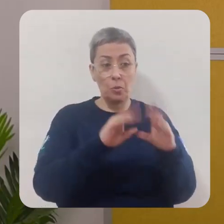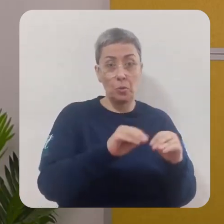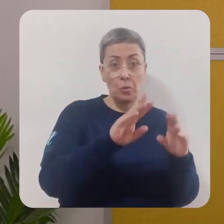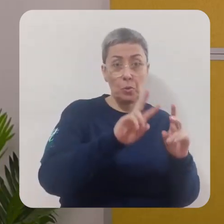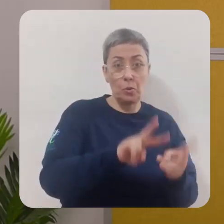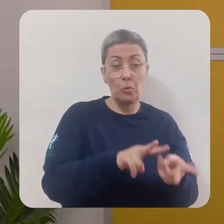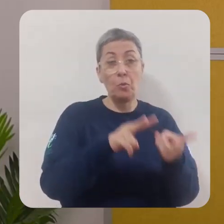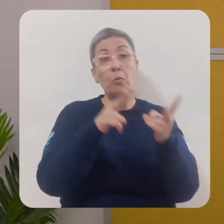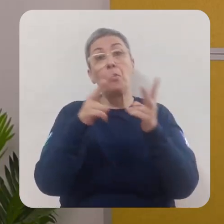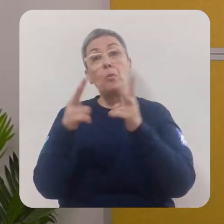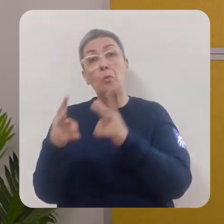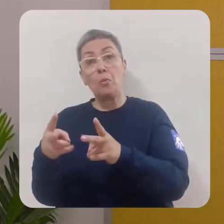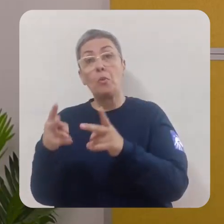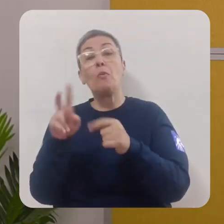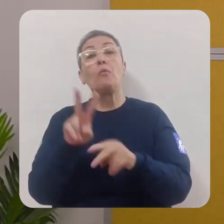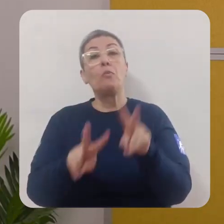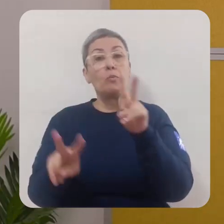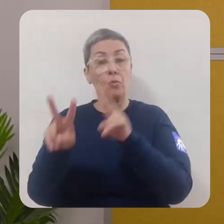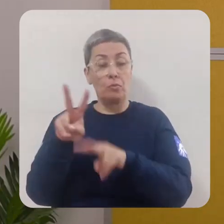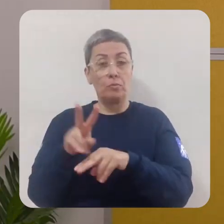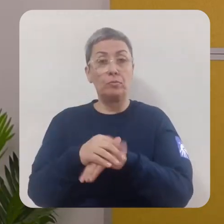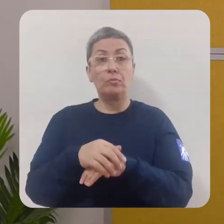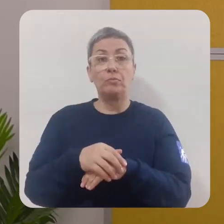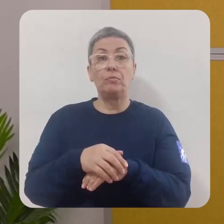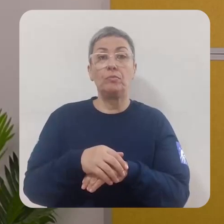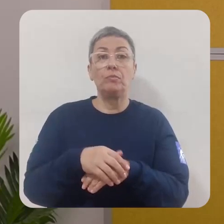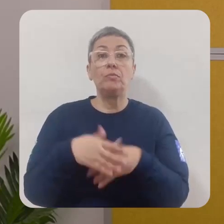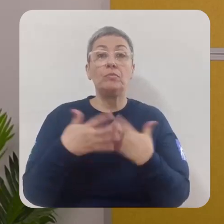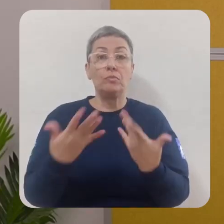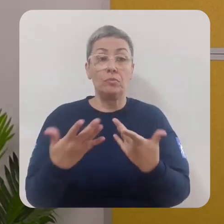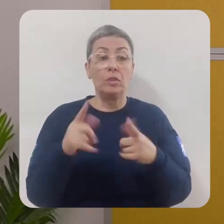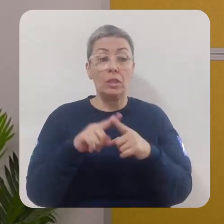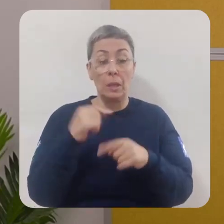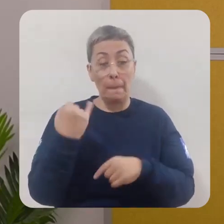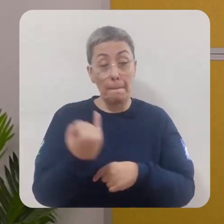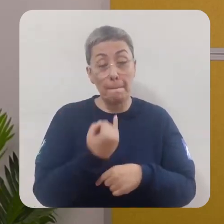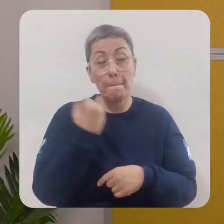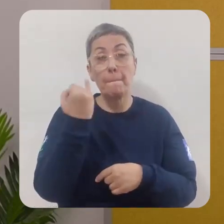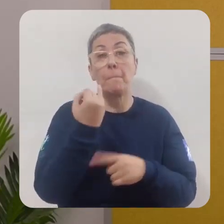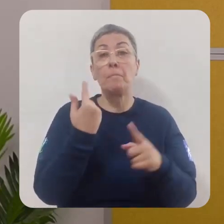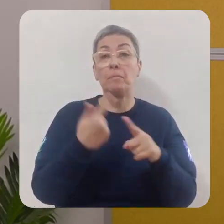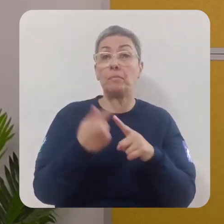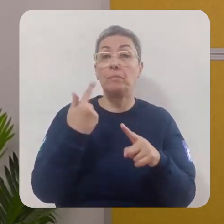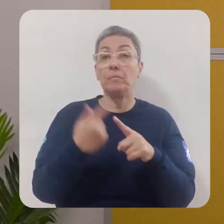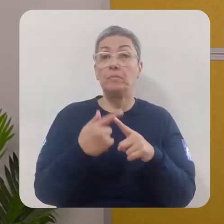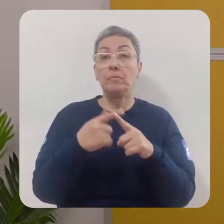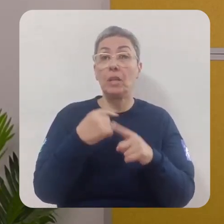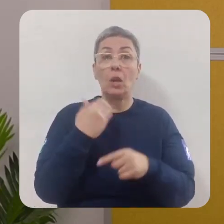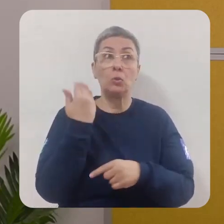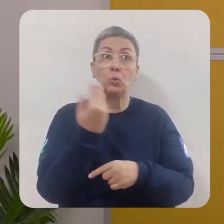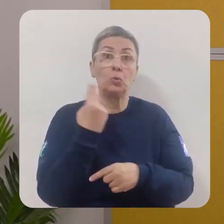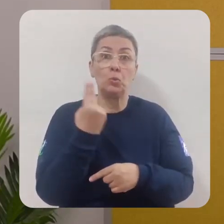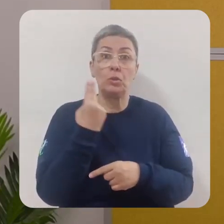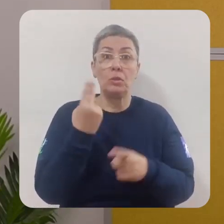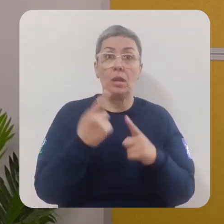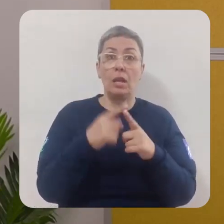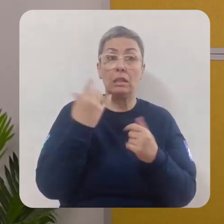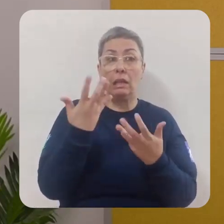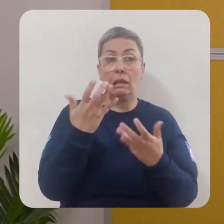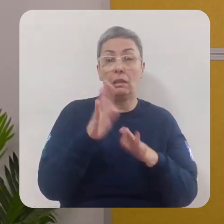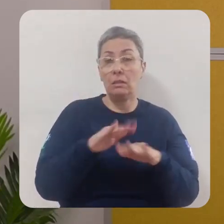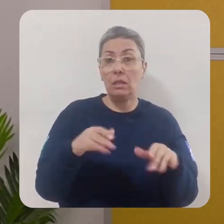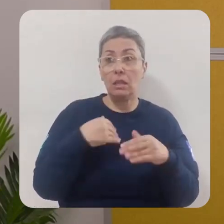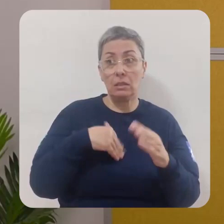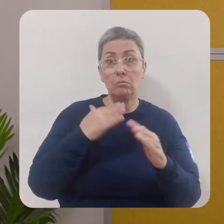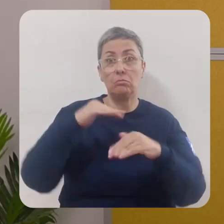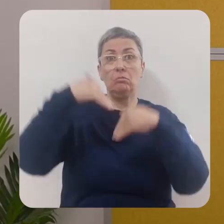entre o concreto e o visual. Tá? É importante porque não dá para que a gente